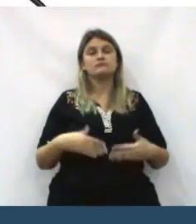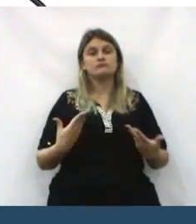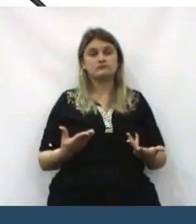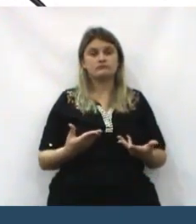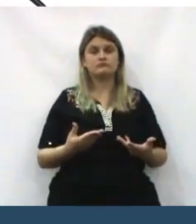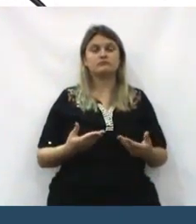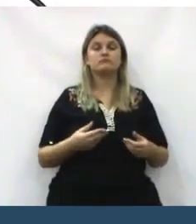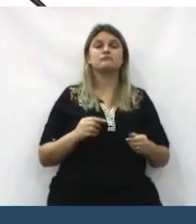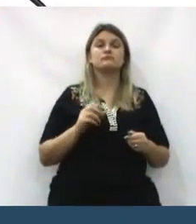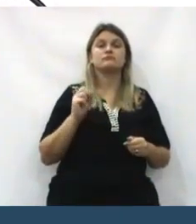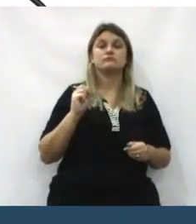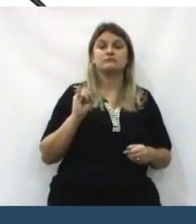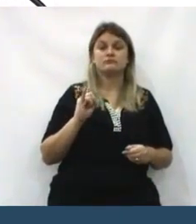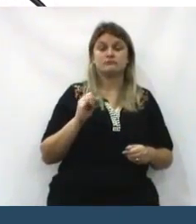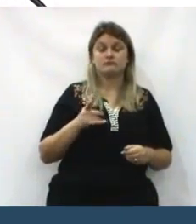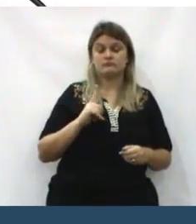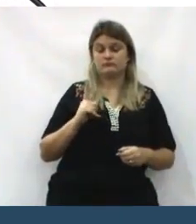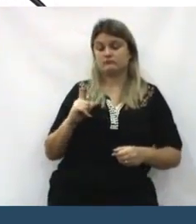constitucional. Ou seja,